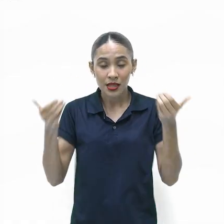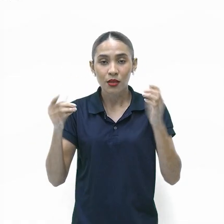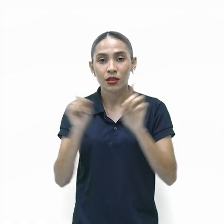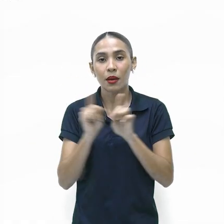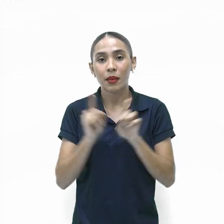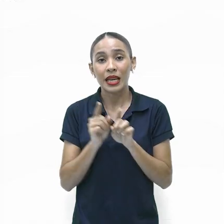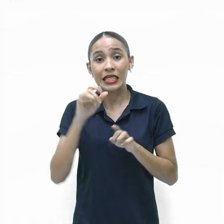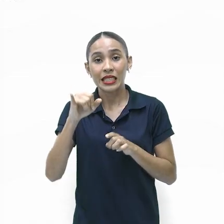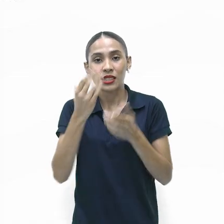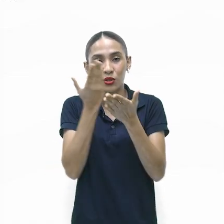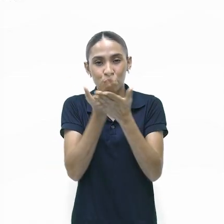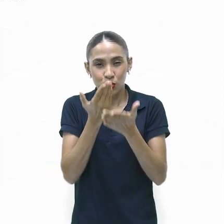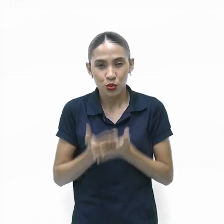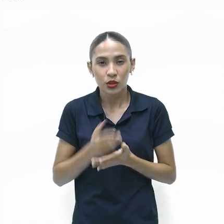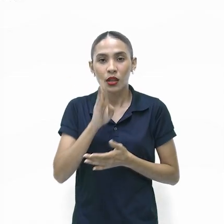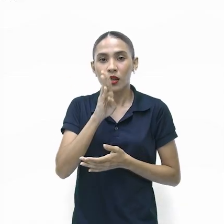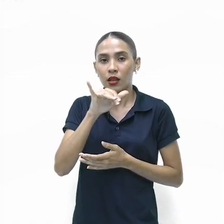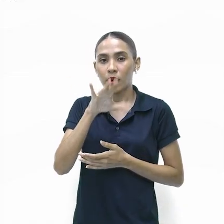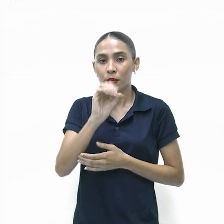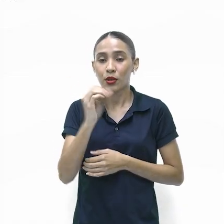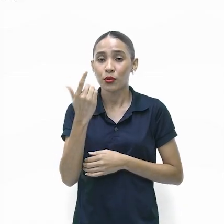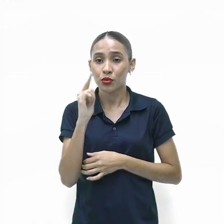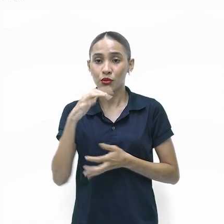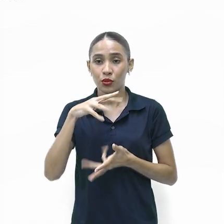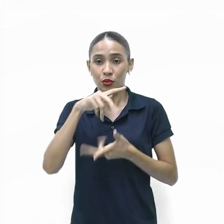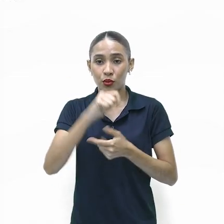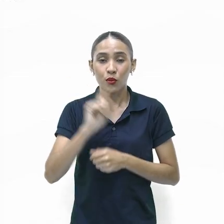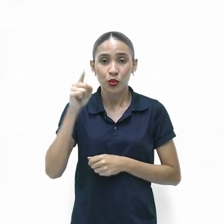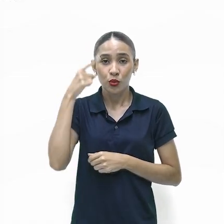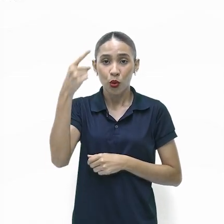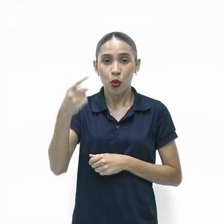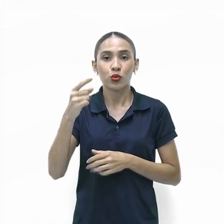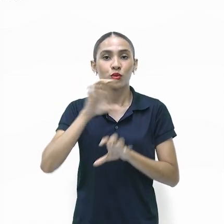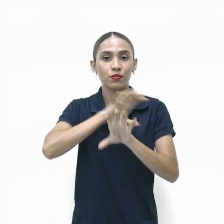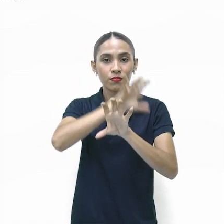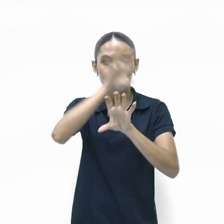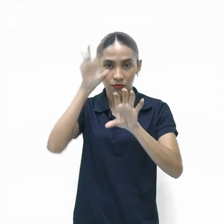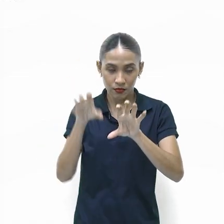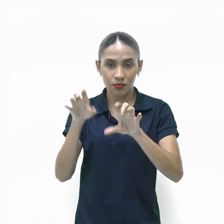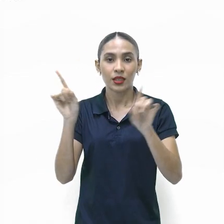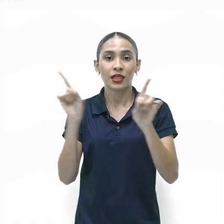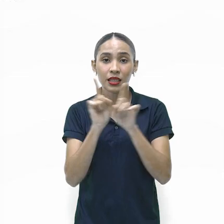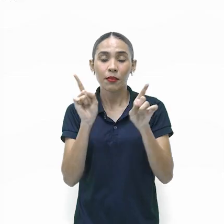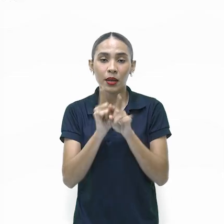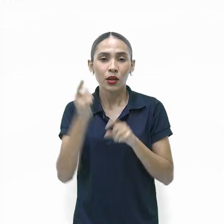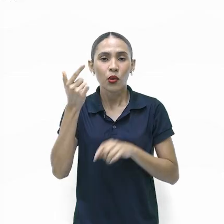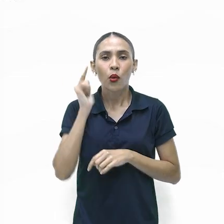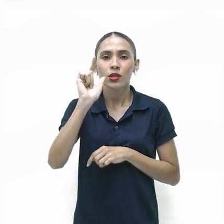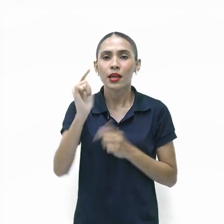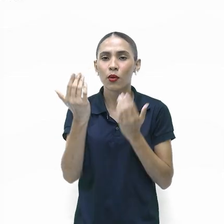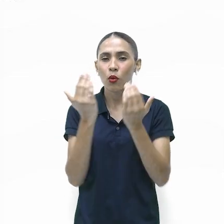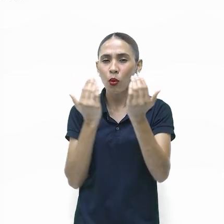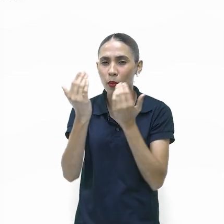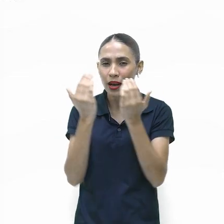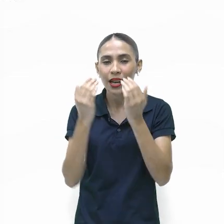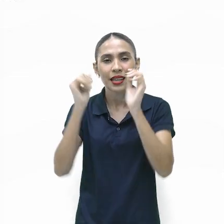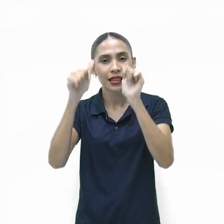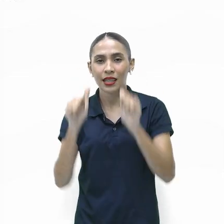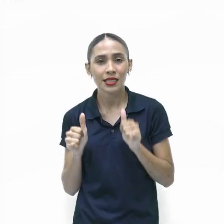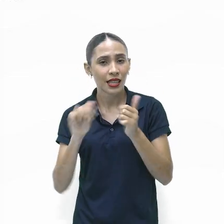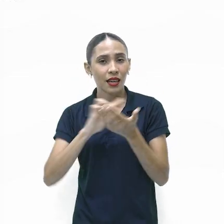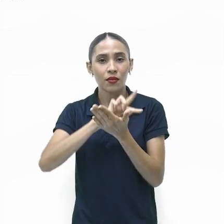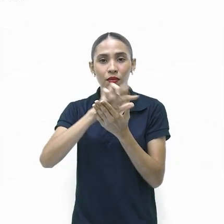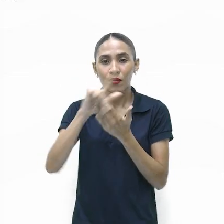né, quando você faz o estudo da biogeografia. Em outros continentes e países, também dá para ver uma